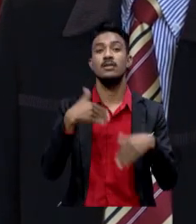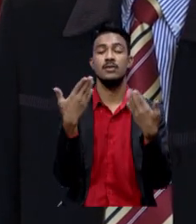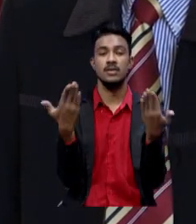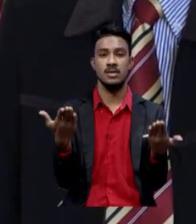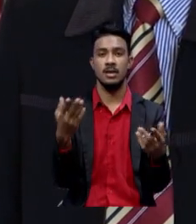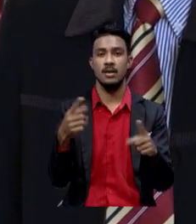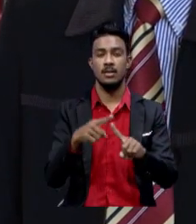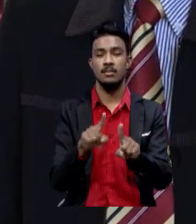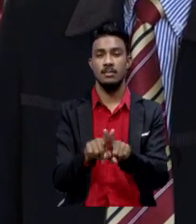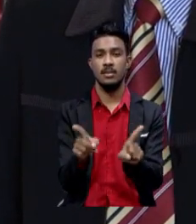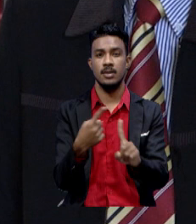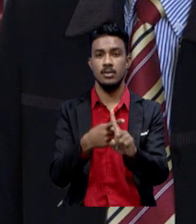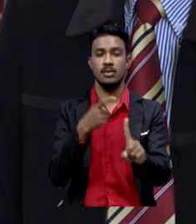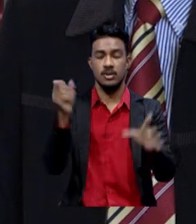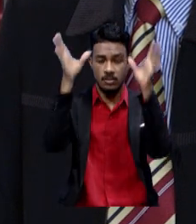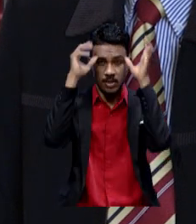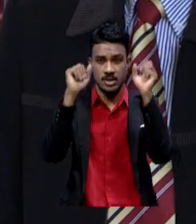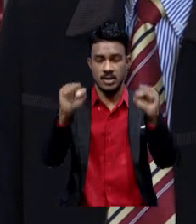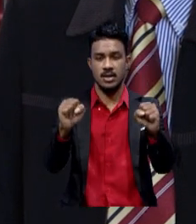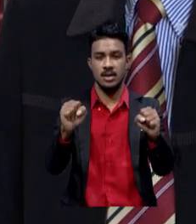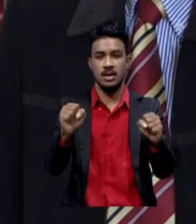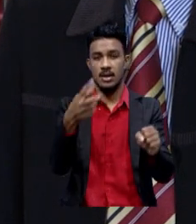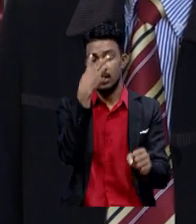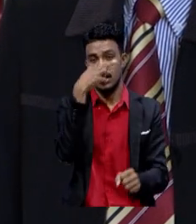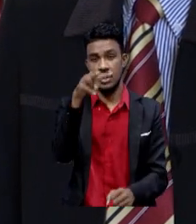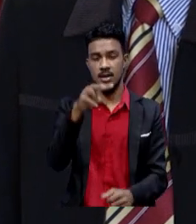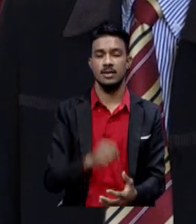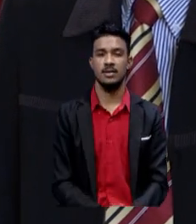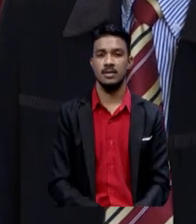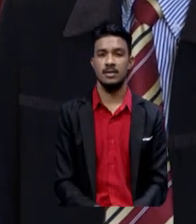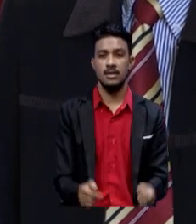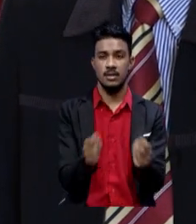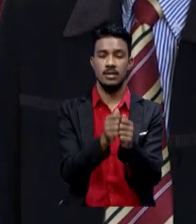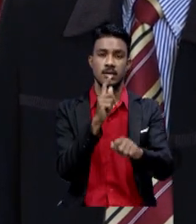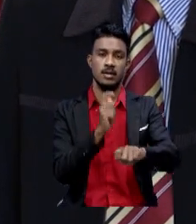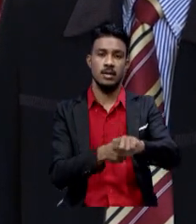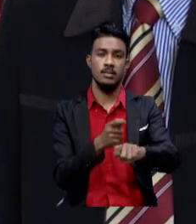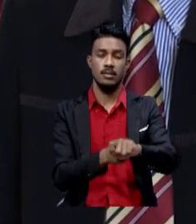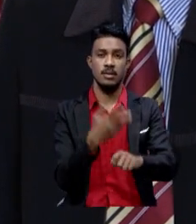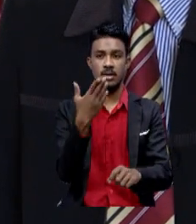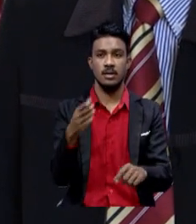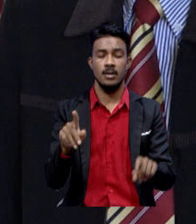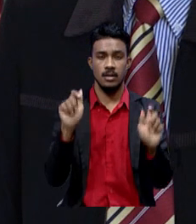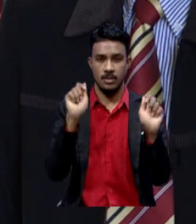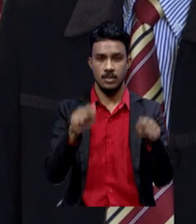parte, presidente, né, até presidente acompanha, aquela situação, né, ato, né,